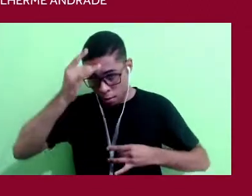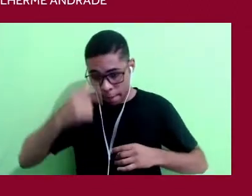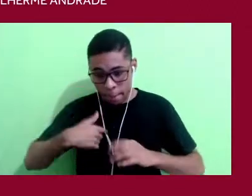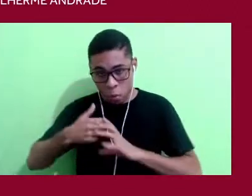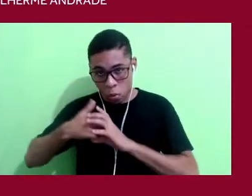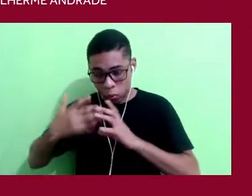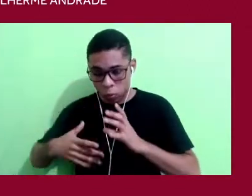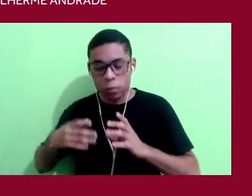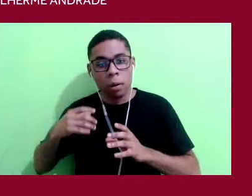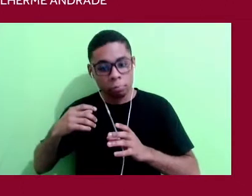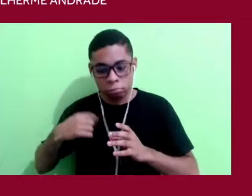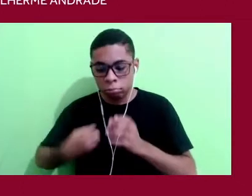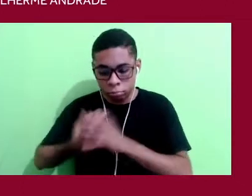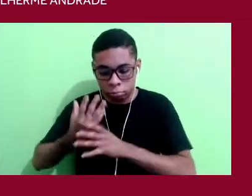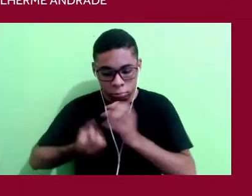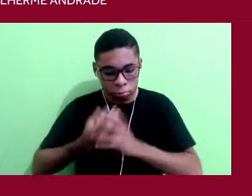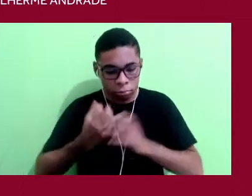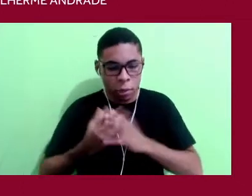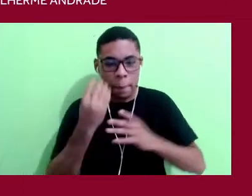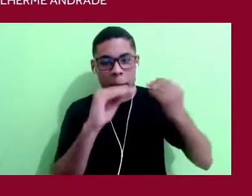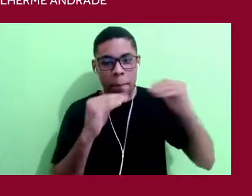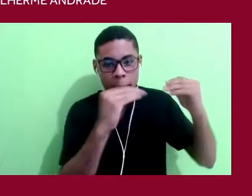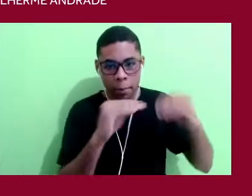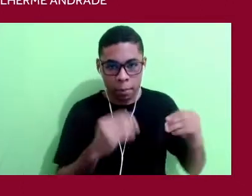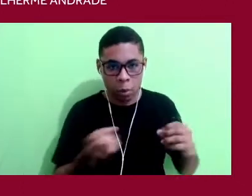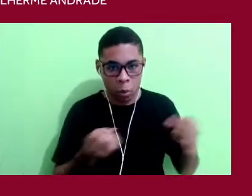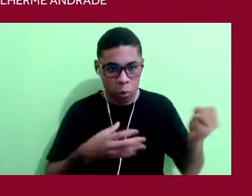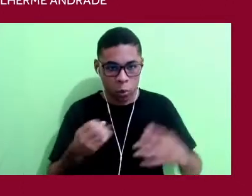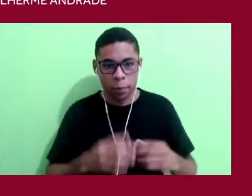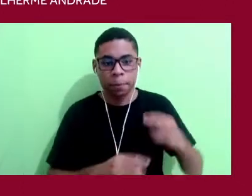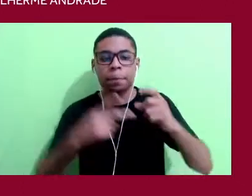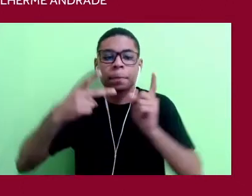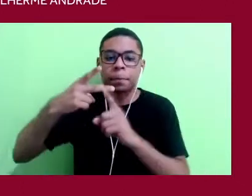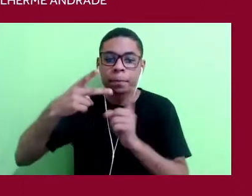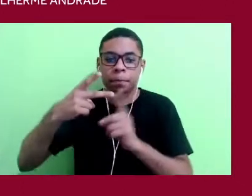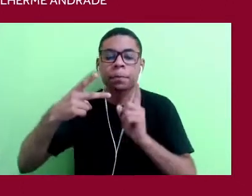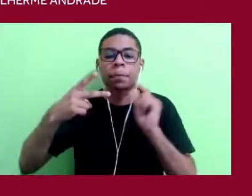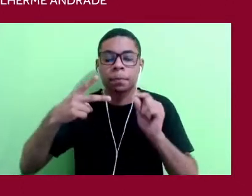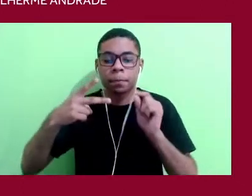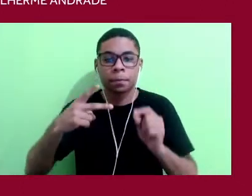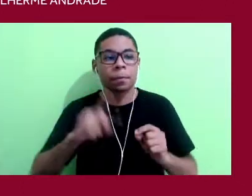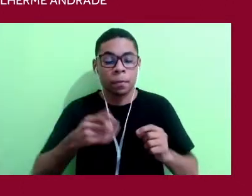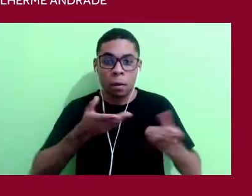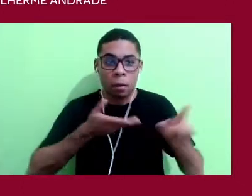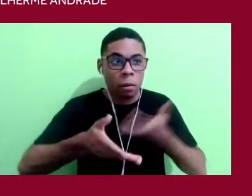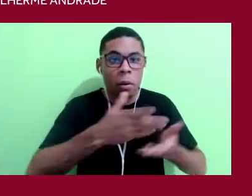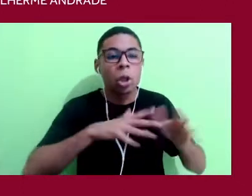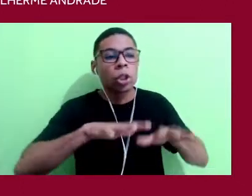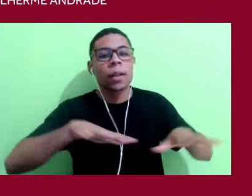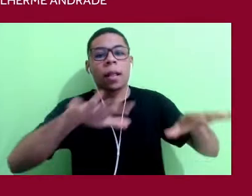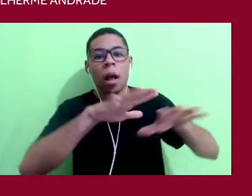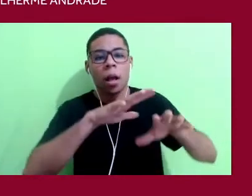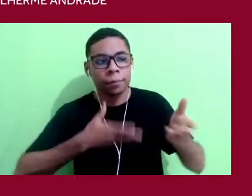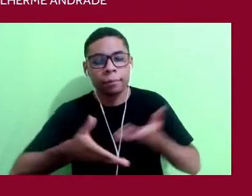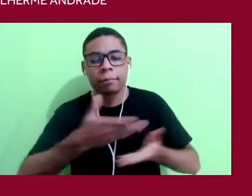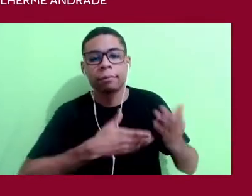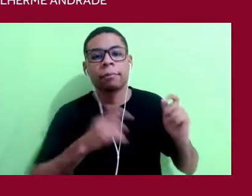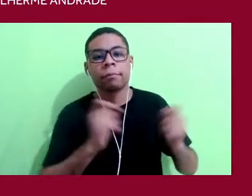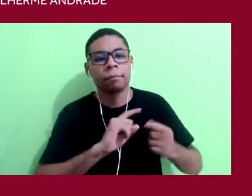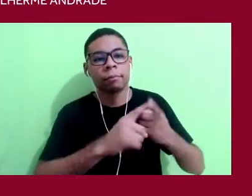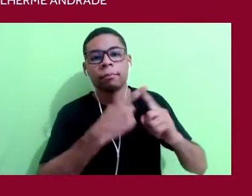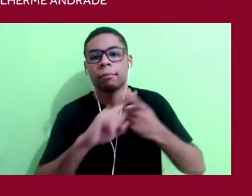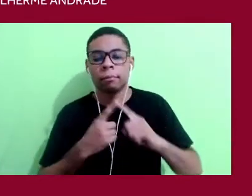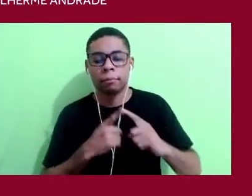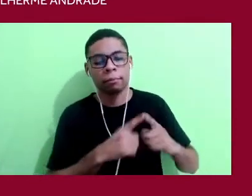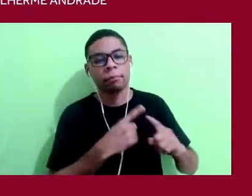de conteúdo. E a segunda premissa básica é a de interação e socialização, de criação de